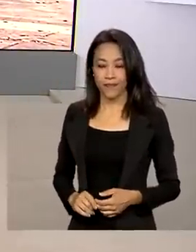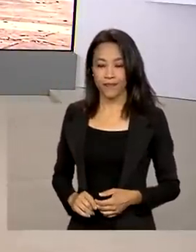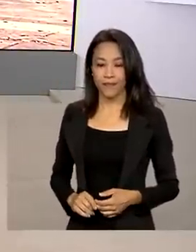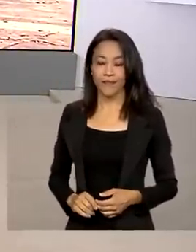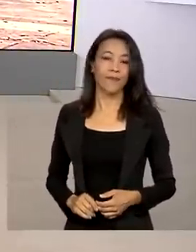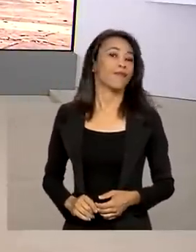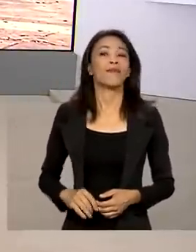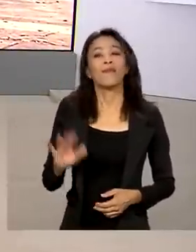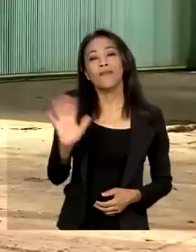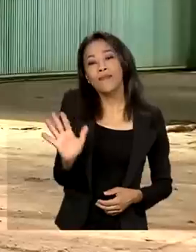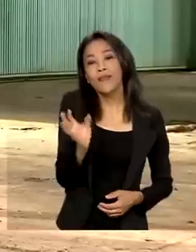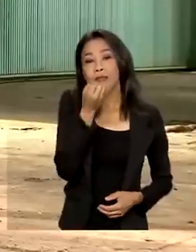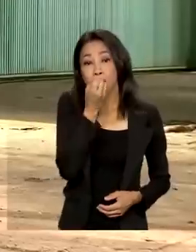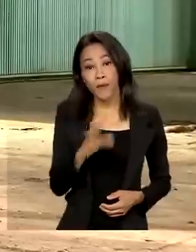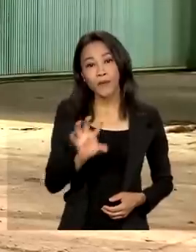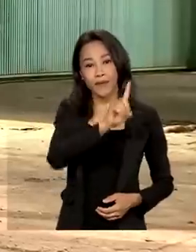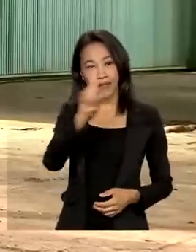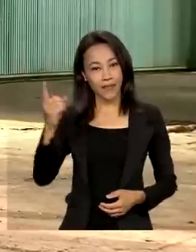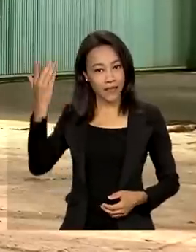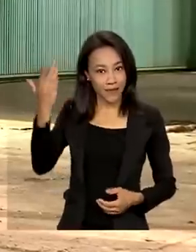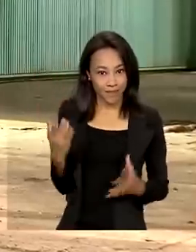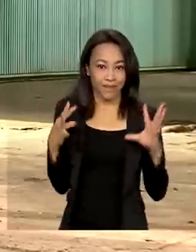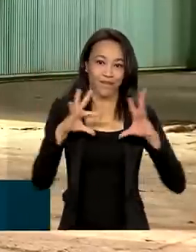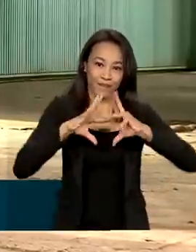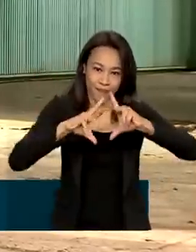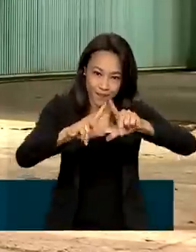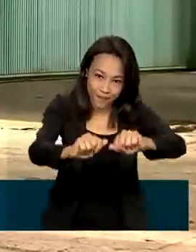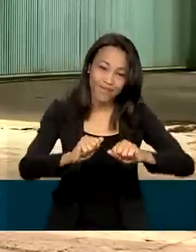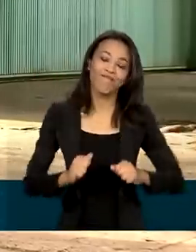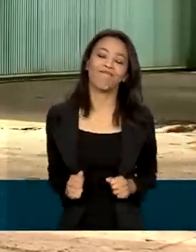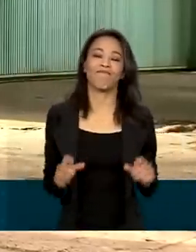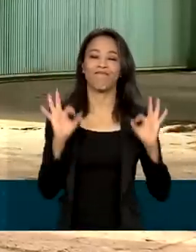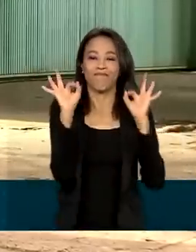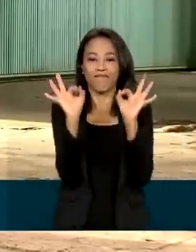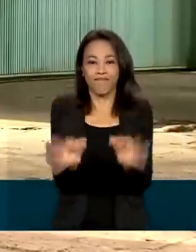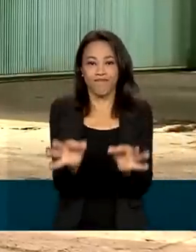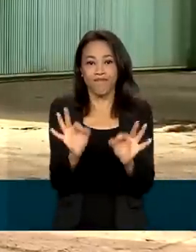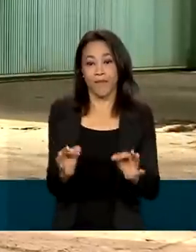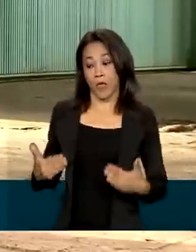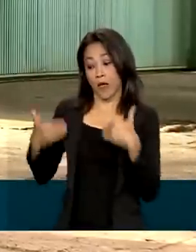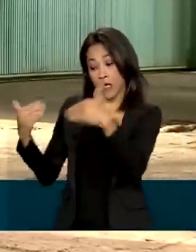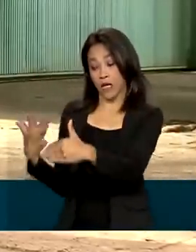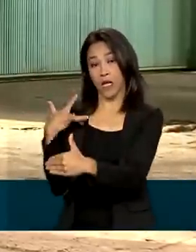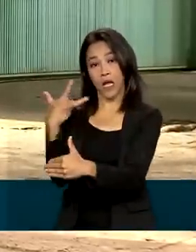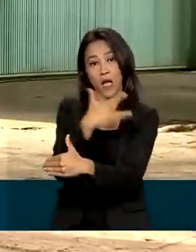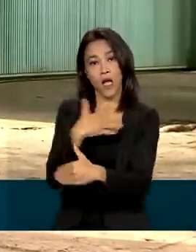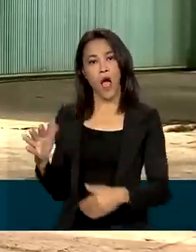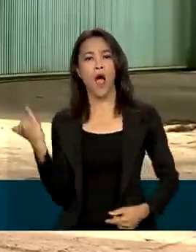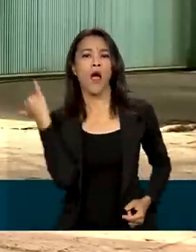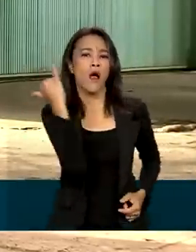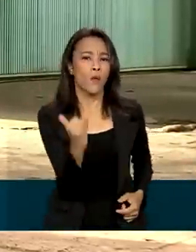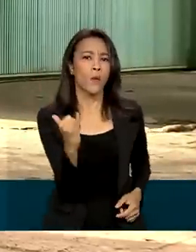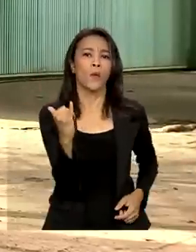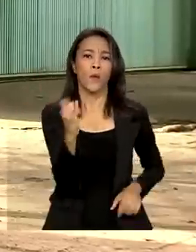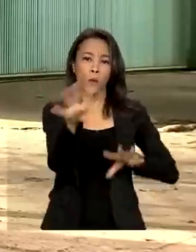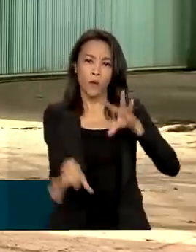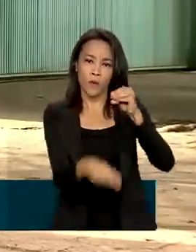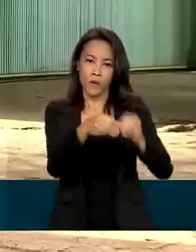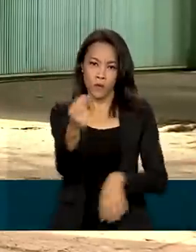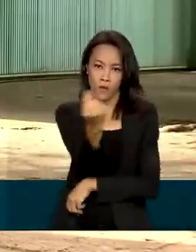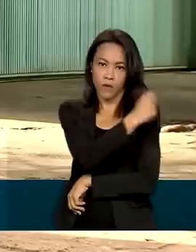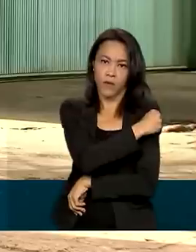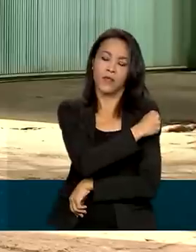olá Renata bom dia para você bom dia a todos é isso mesmo né De acordo com o Ministério da Saúde não reforço vacinal ele